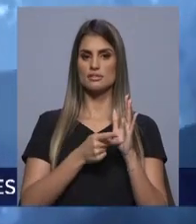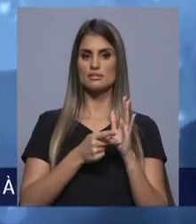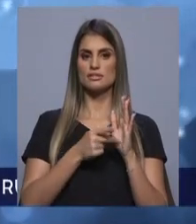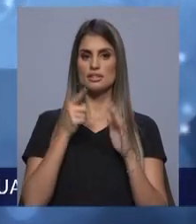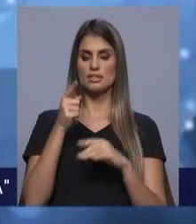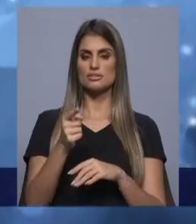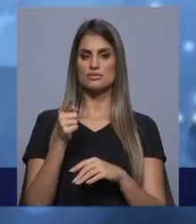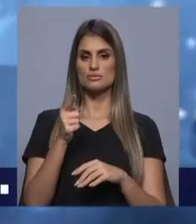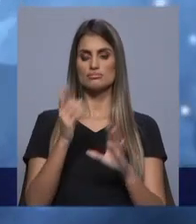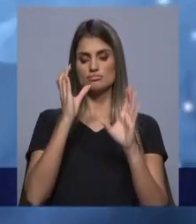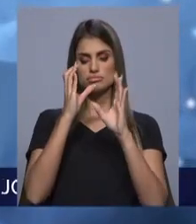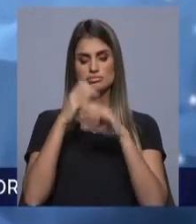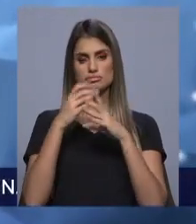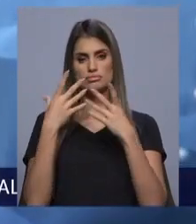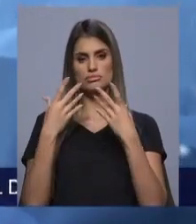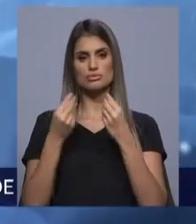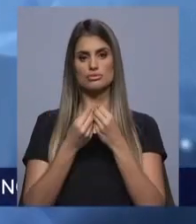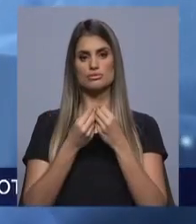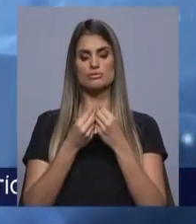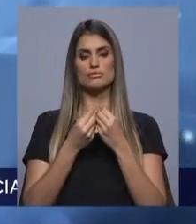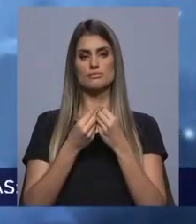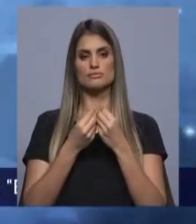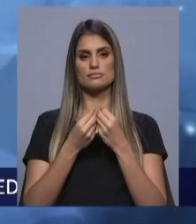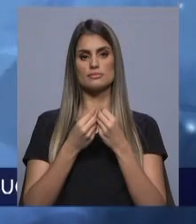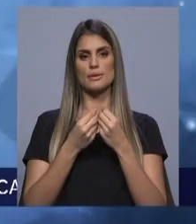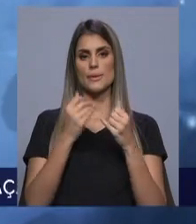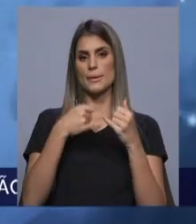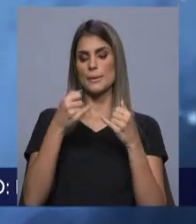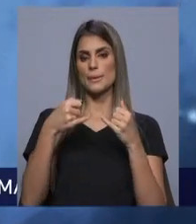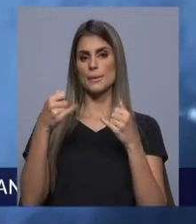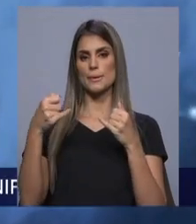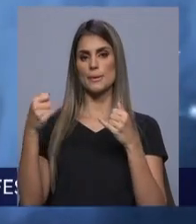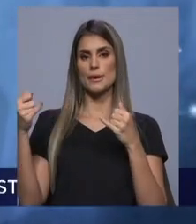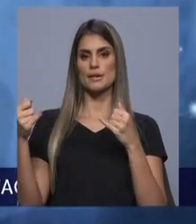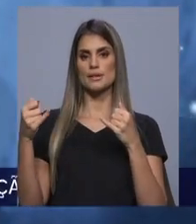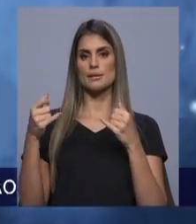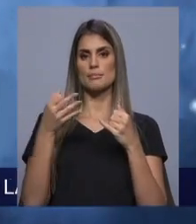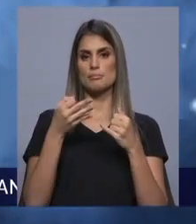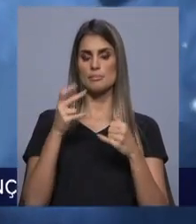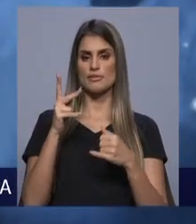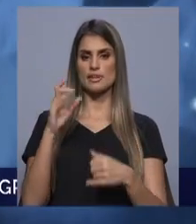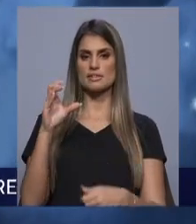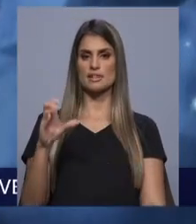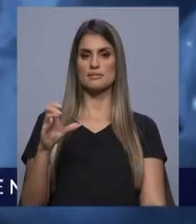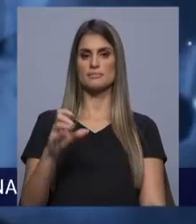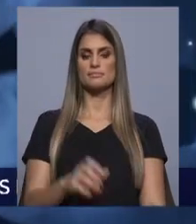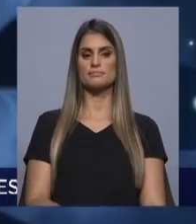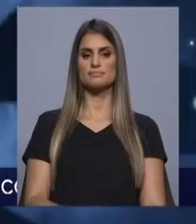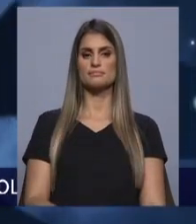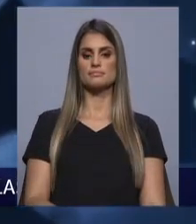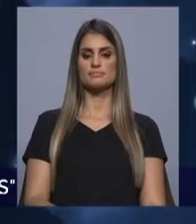conjunto de radiotelescópios é feito com, imagina, com arame de galinheiros e com PVCs.